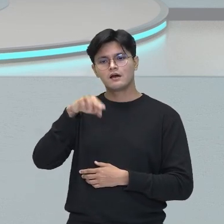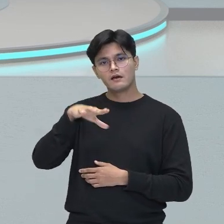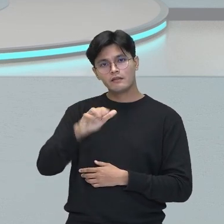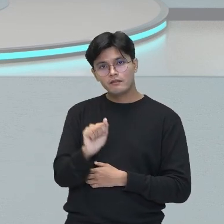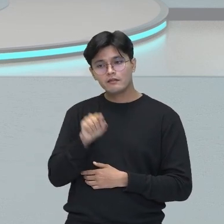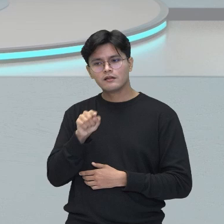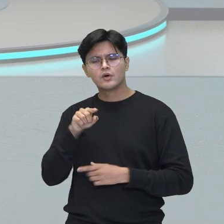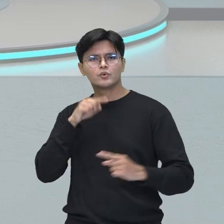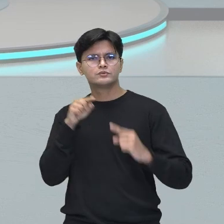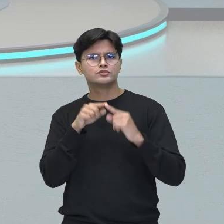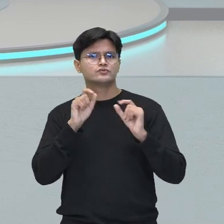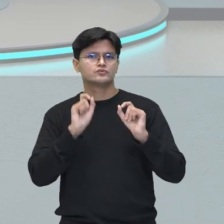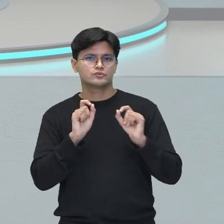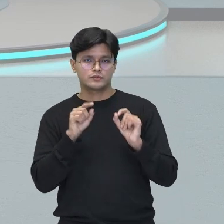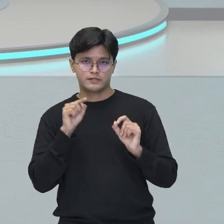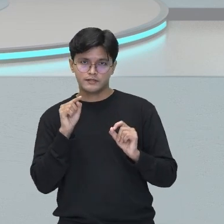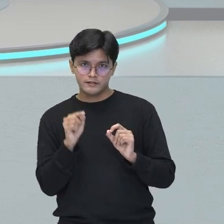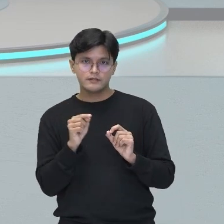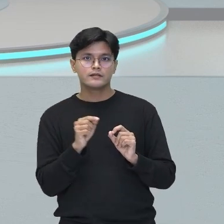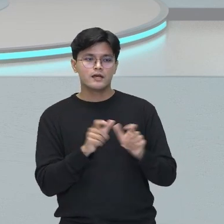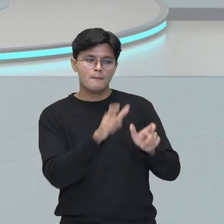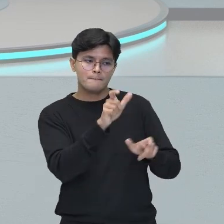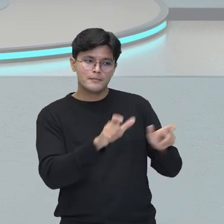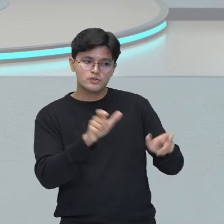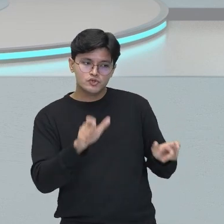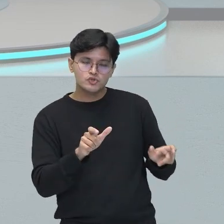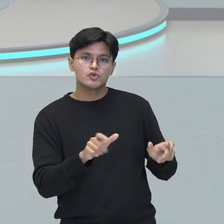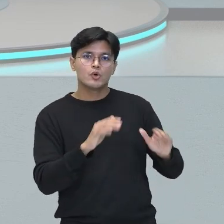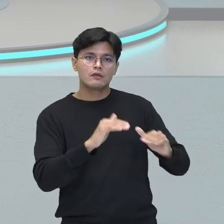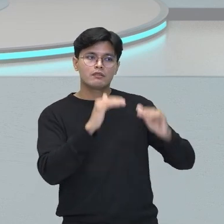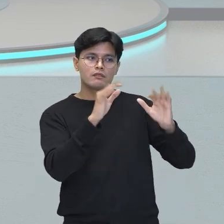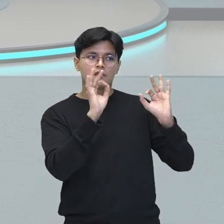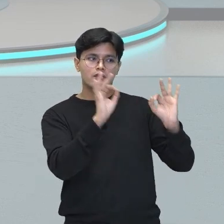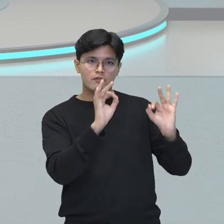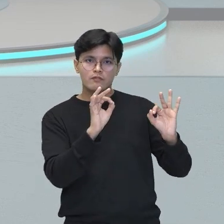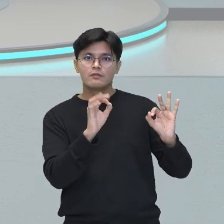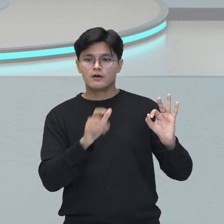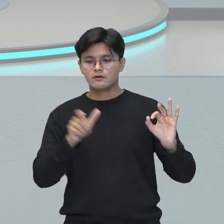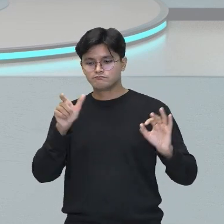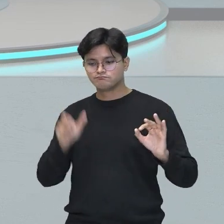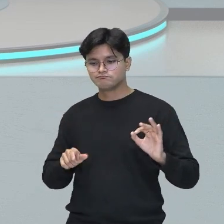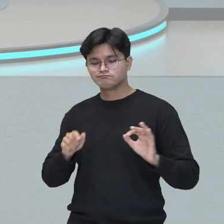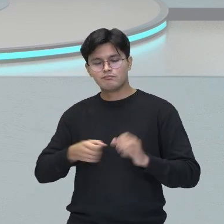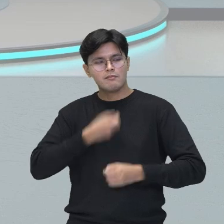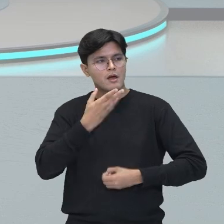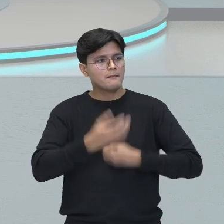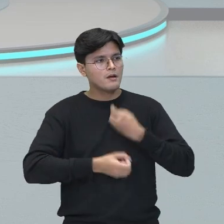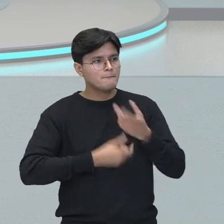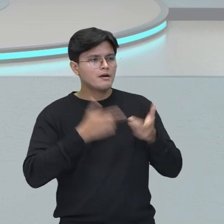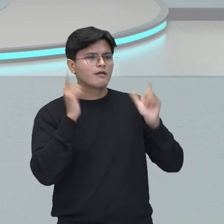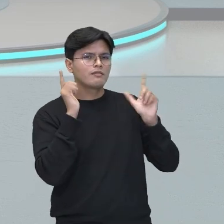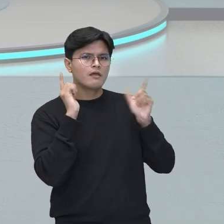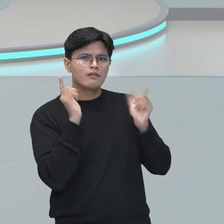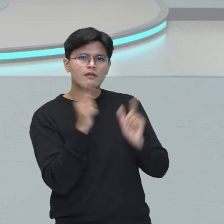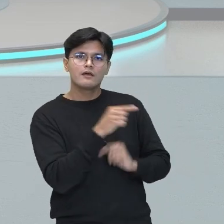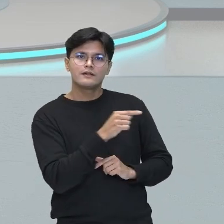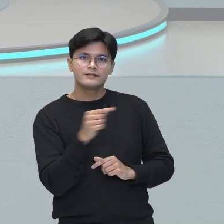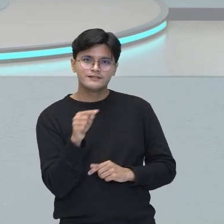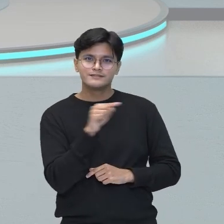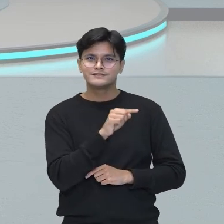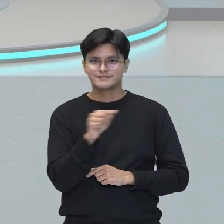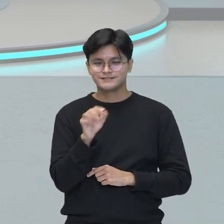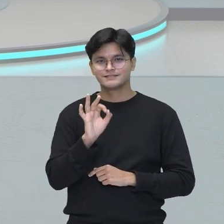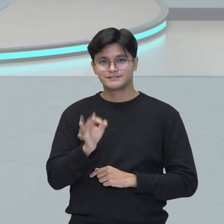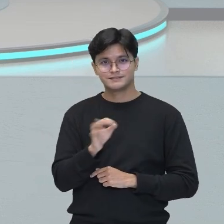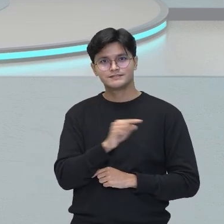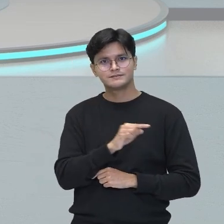nobres né eles faziam para isto com este objetivo eles ficavam lá cantando eles não tinham muito